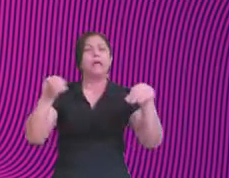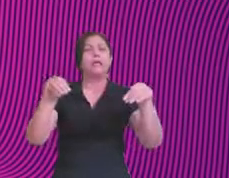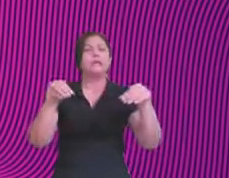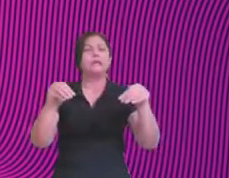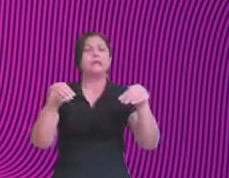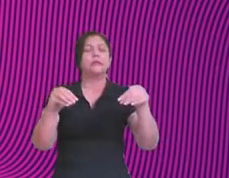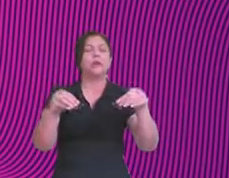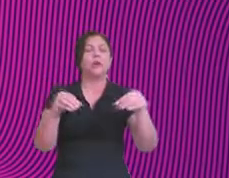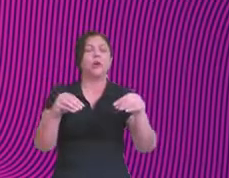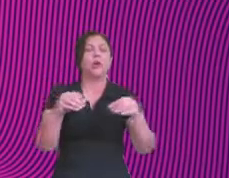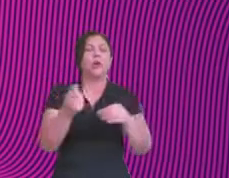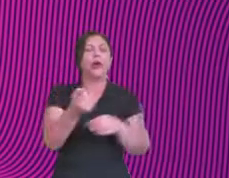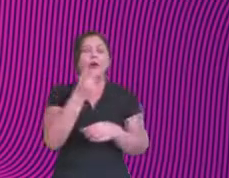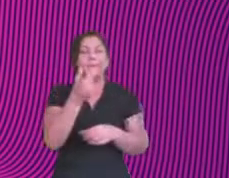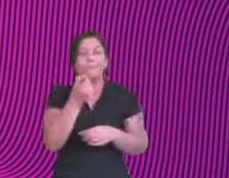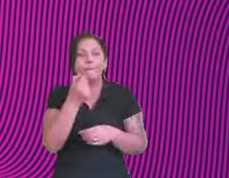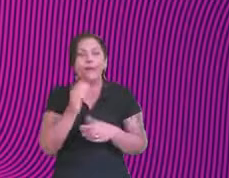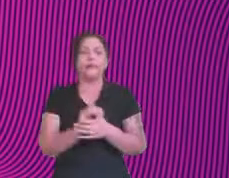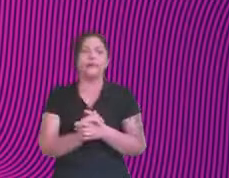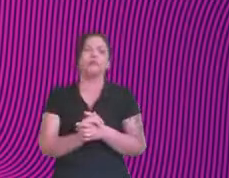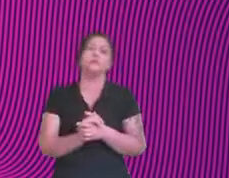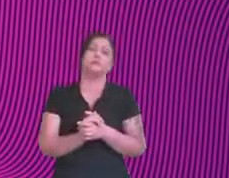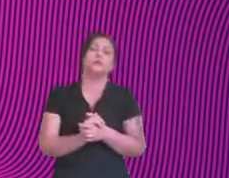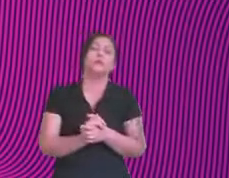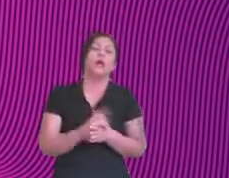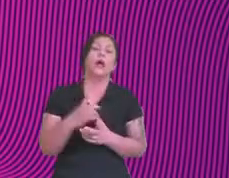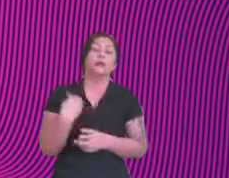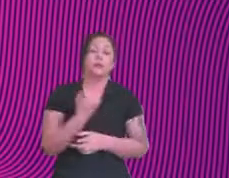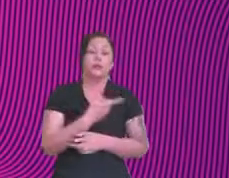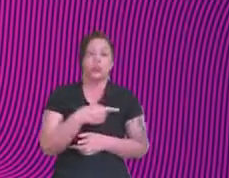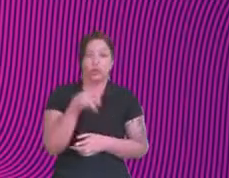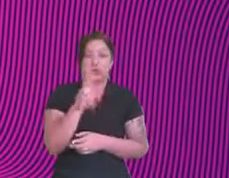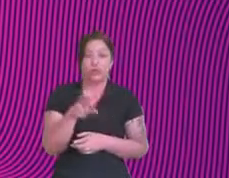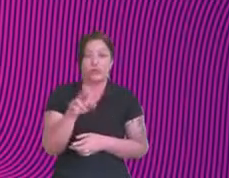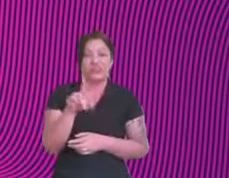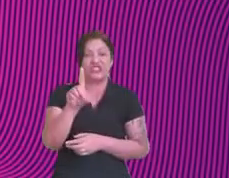cada um... Usamos o dialisado.